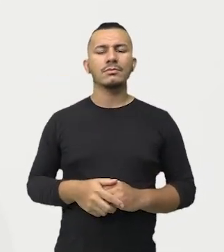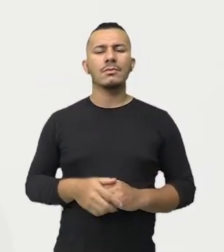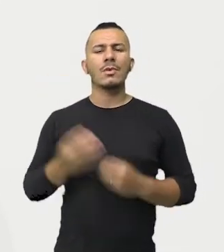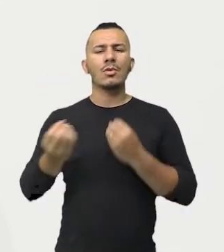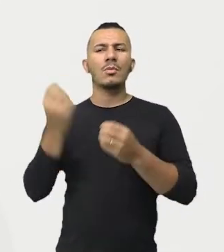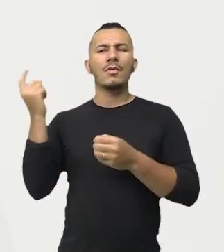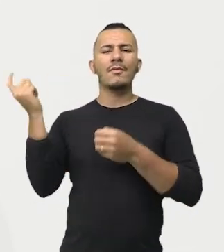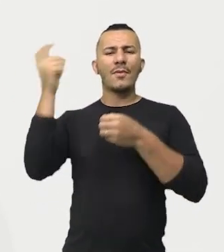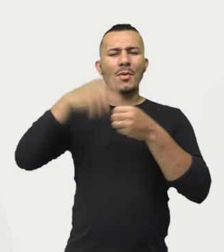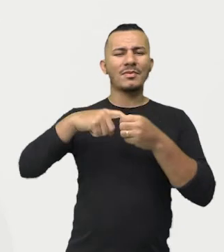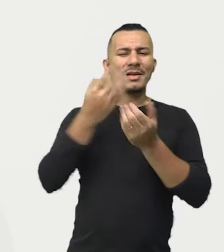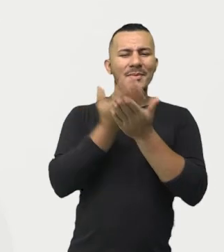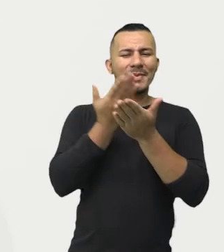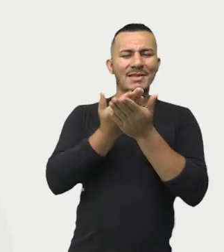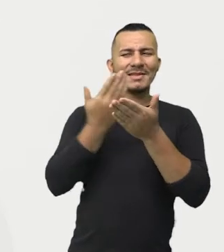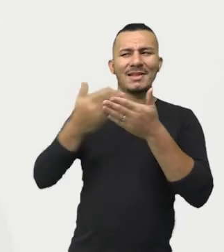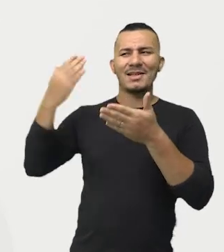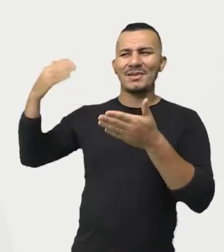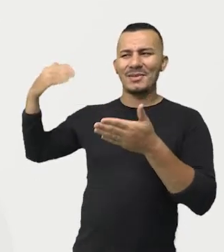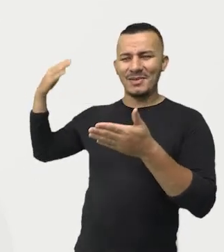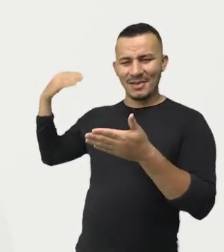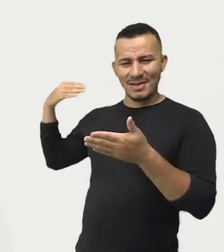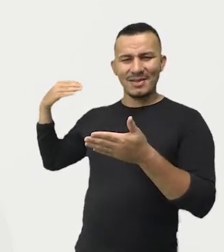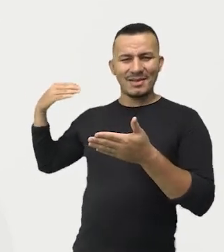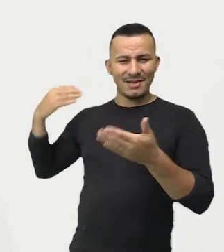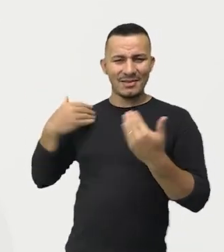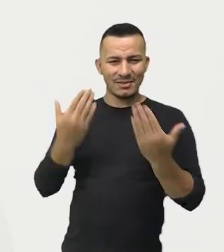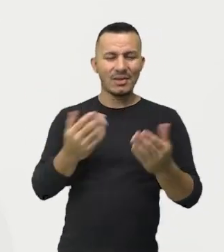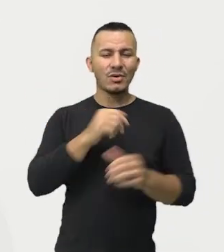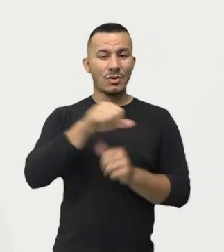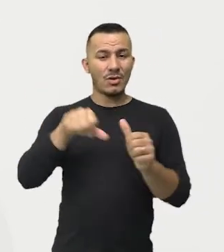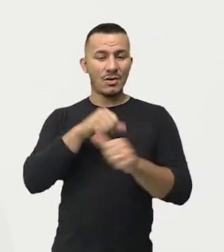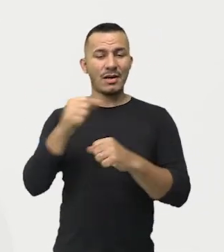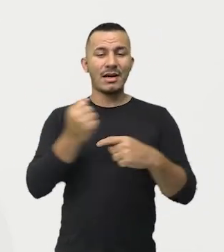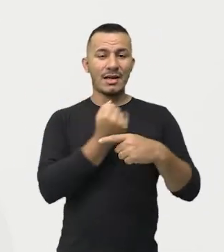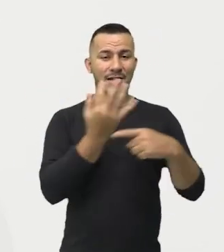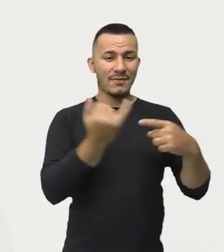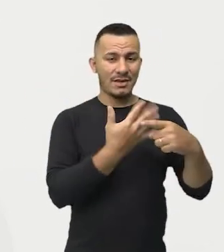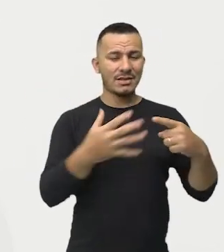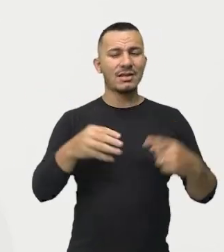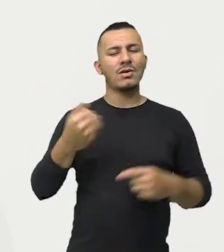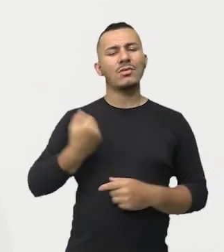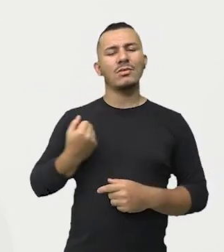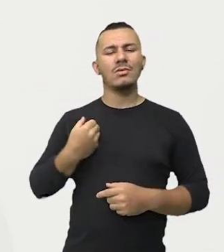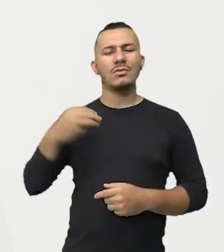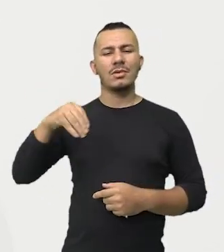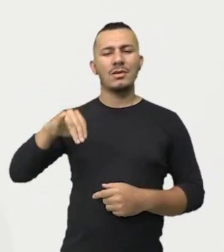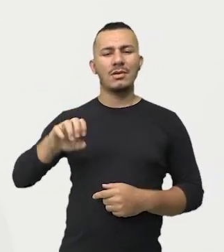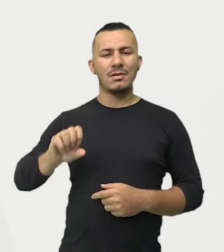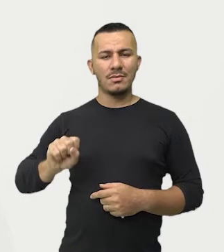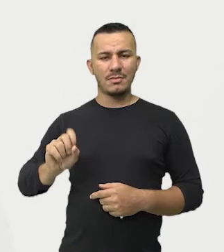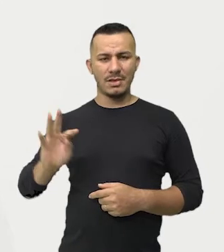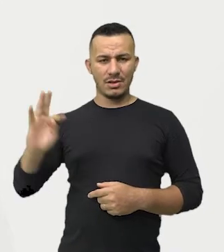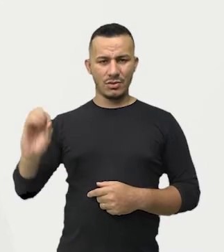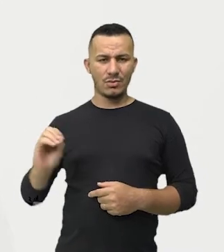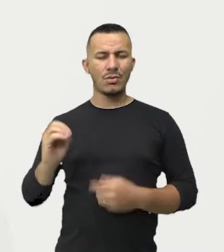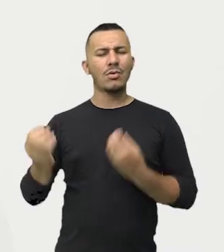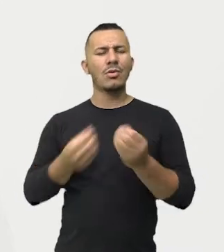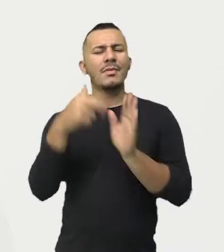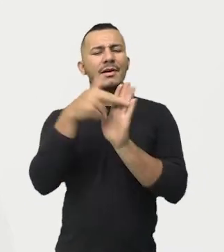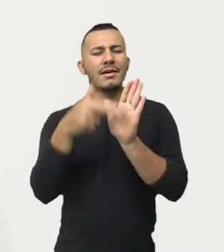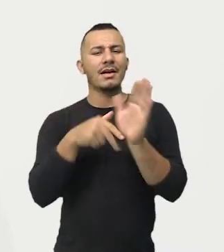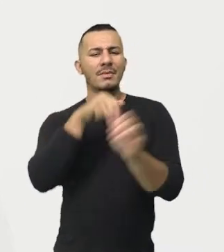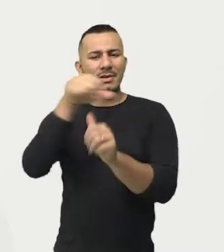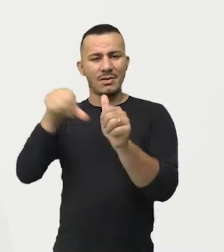aí as suas aulinhas aí, né? De anos anteriores, de transformar a fração em número misto. Enfim, como transforma? Vem comigo